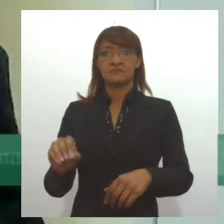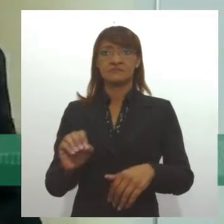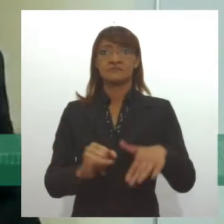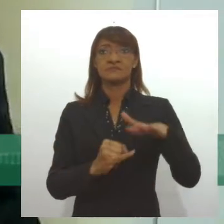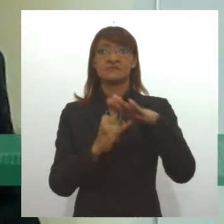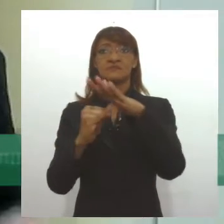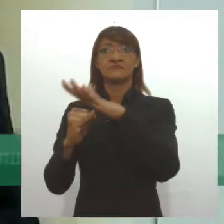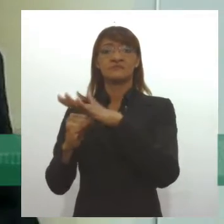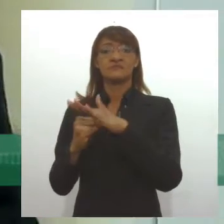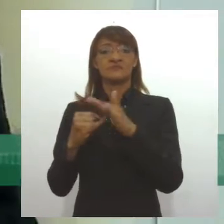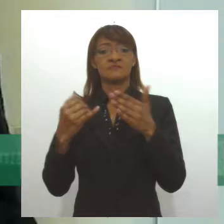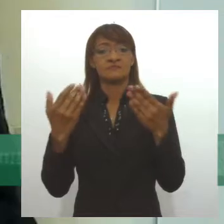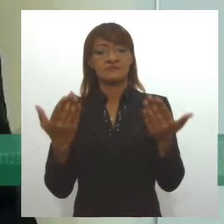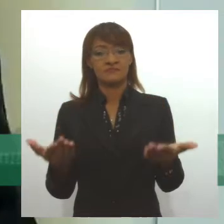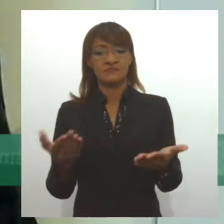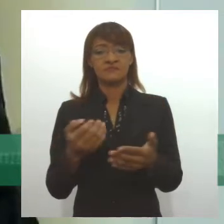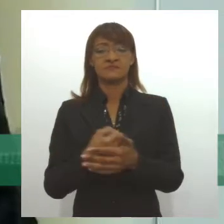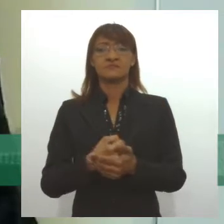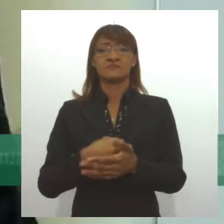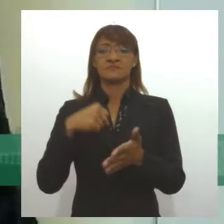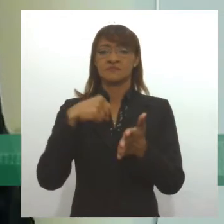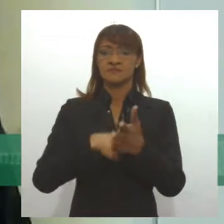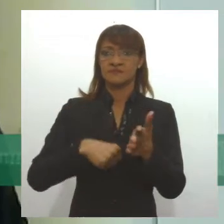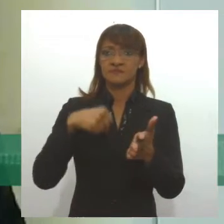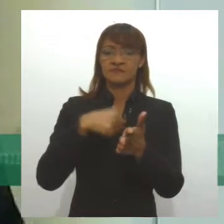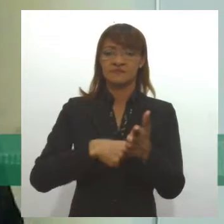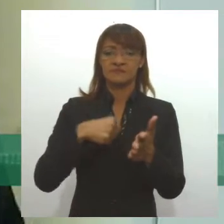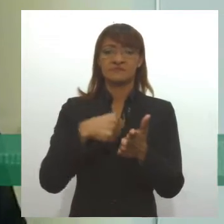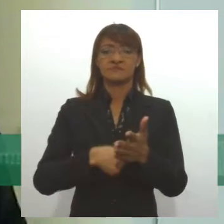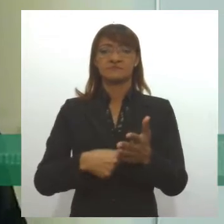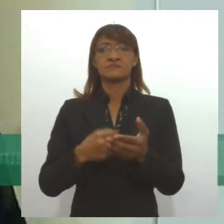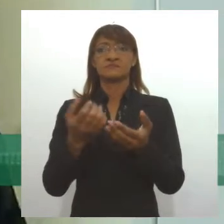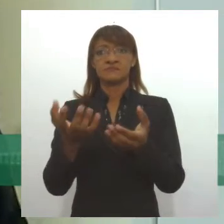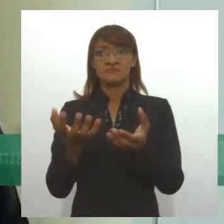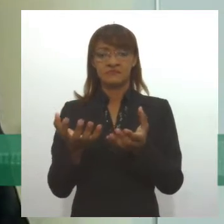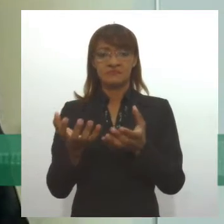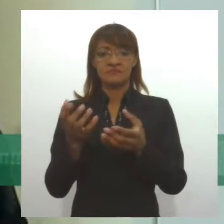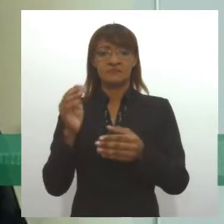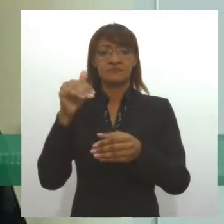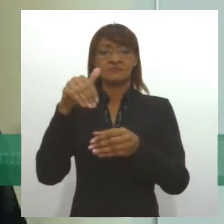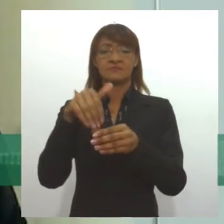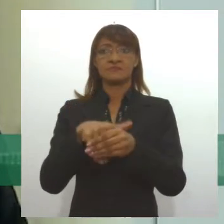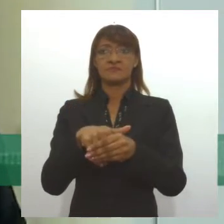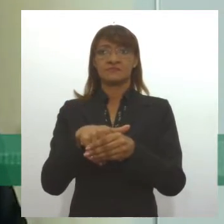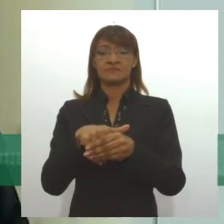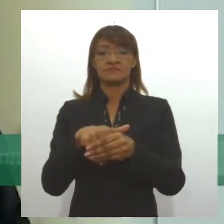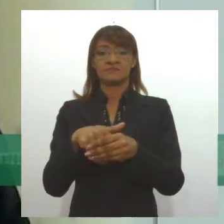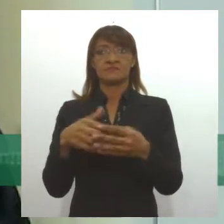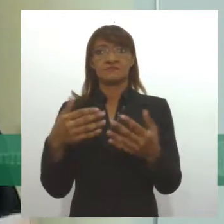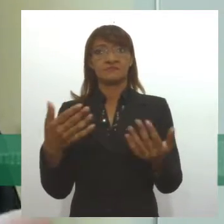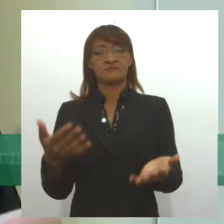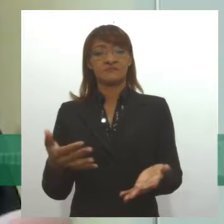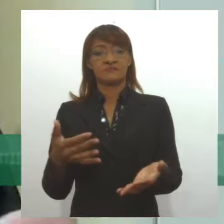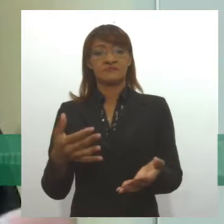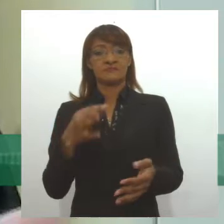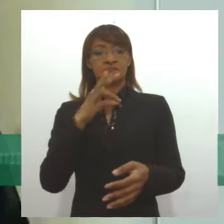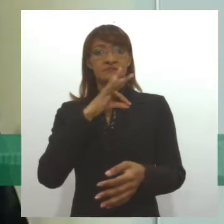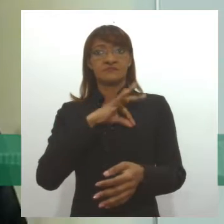sociedade insistindo, cobrando a votação do fim dos supersalários, que é o